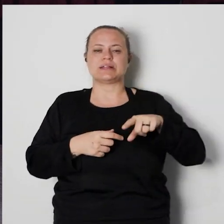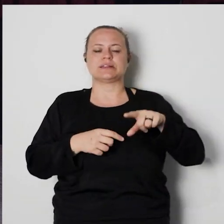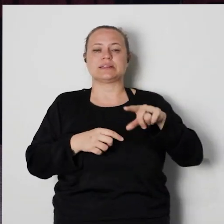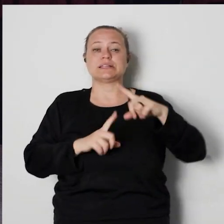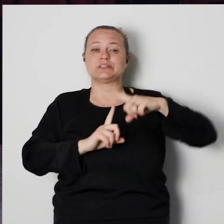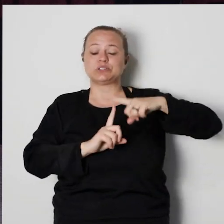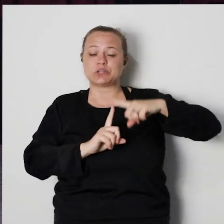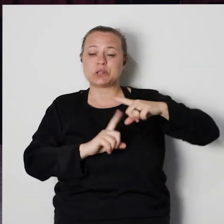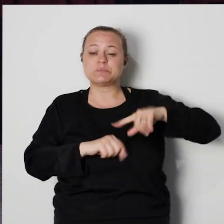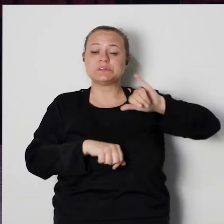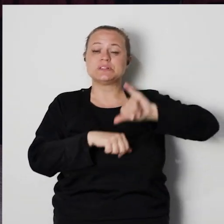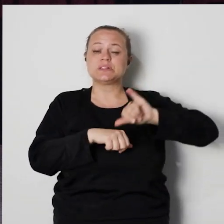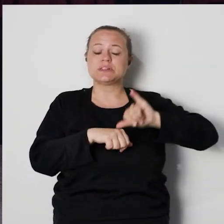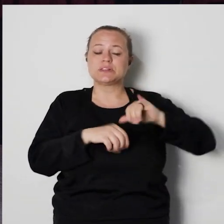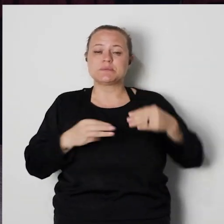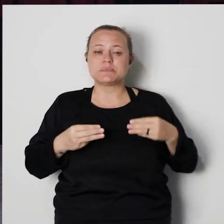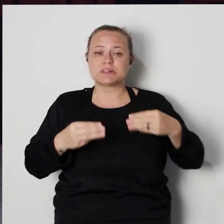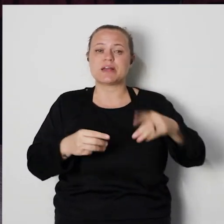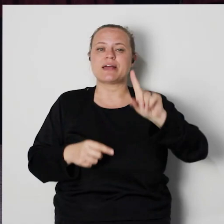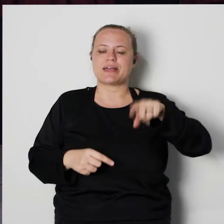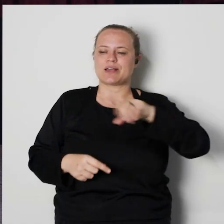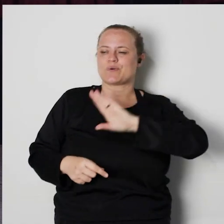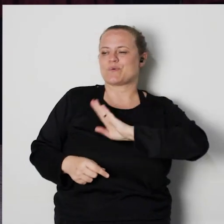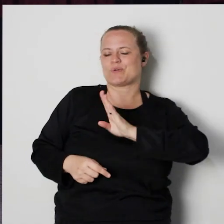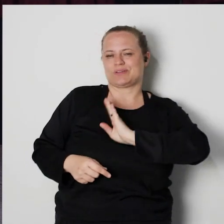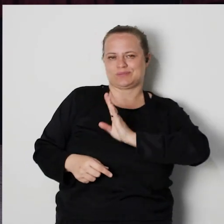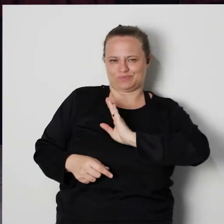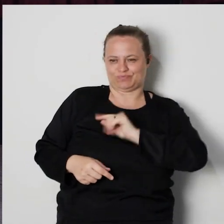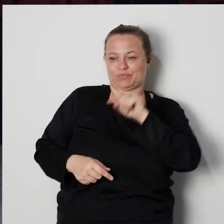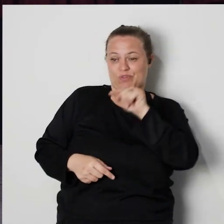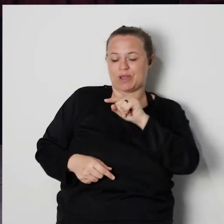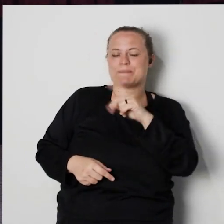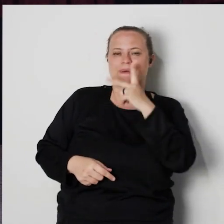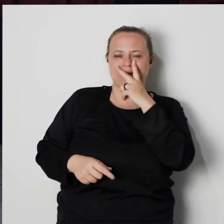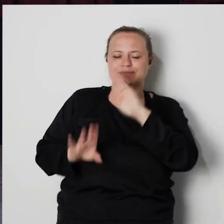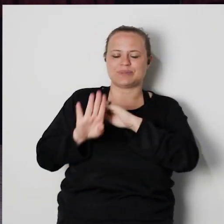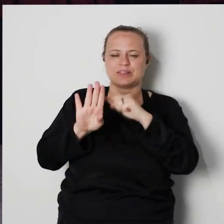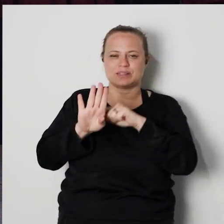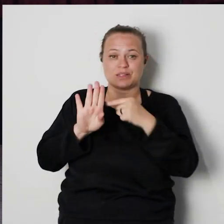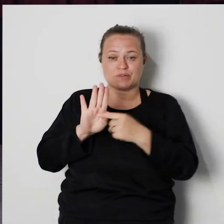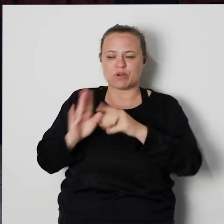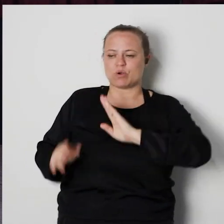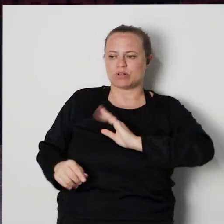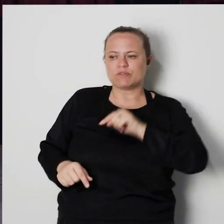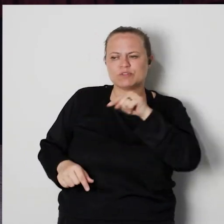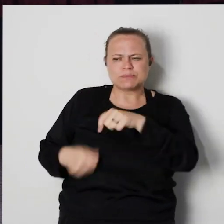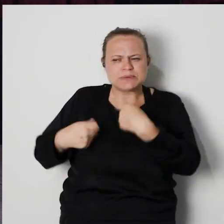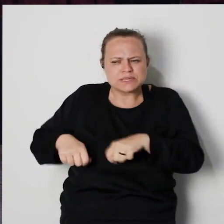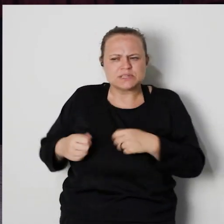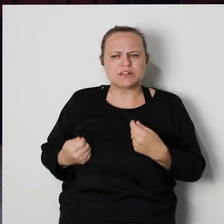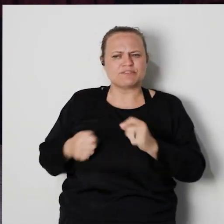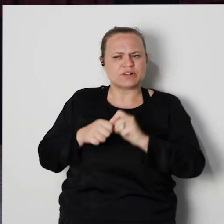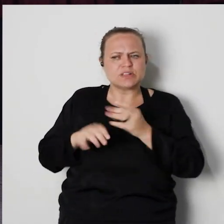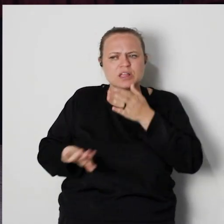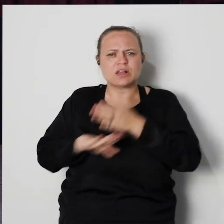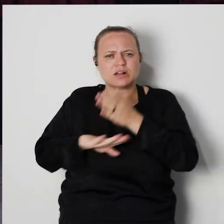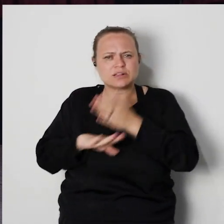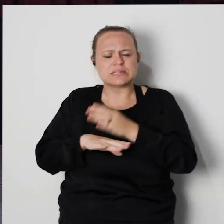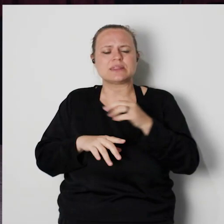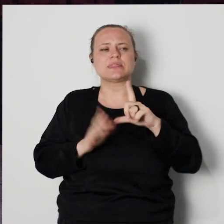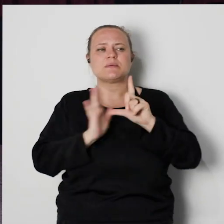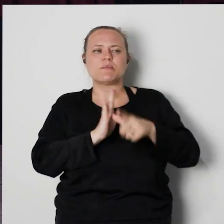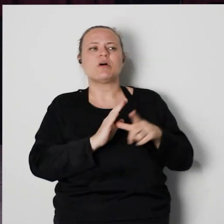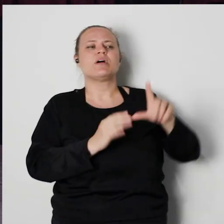que você colocou como CPF, eram os elementos centrais que o Ministério considerou. Esse é o coração